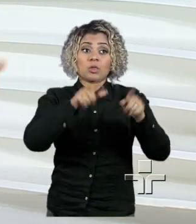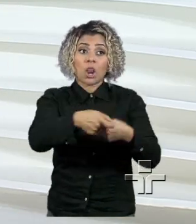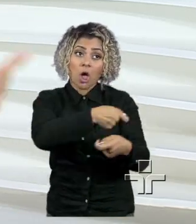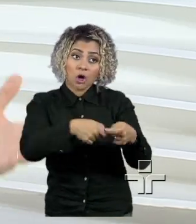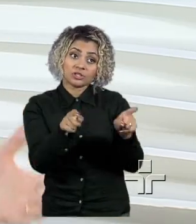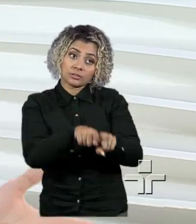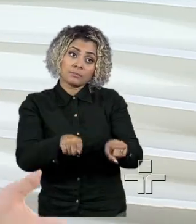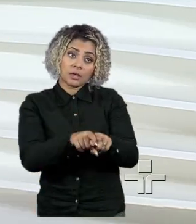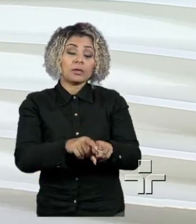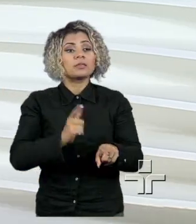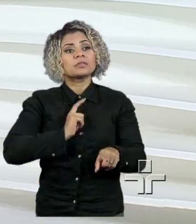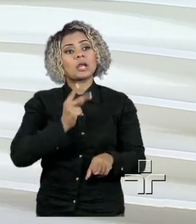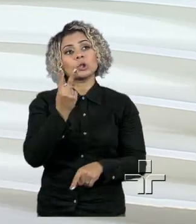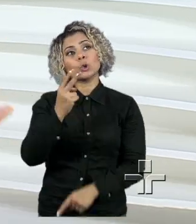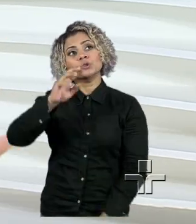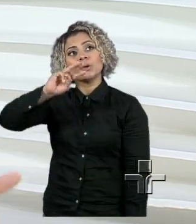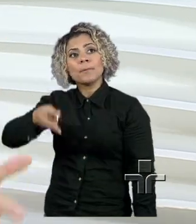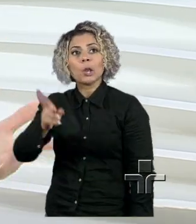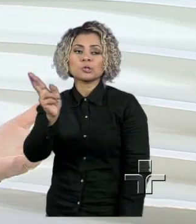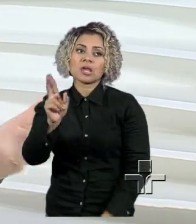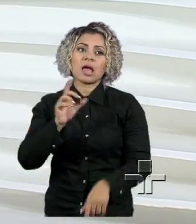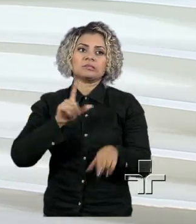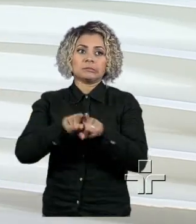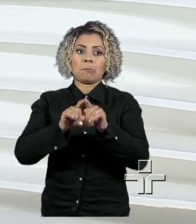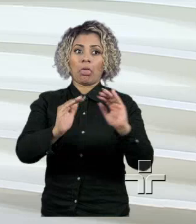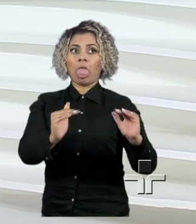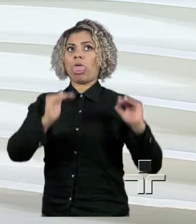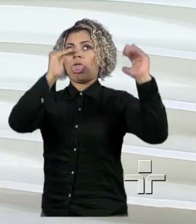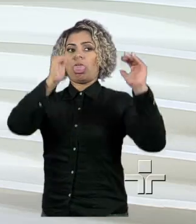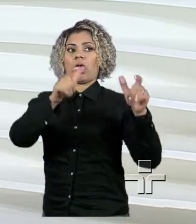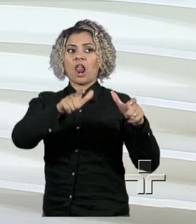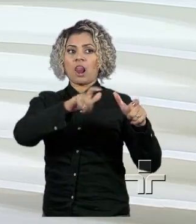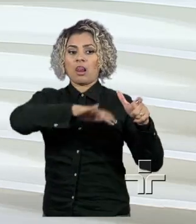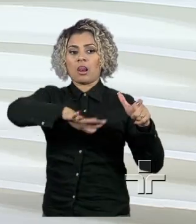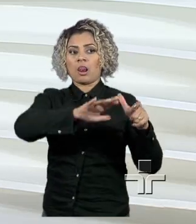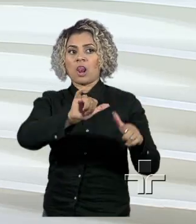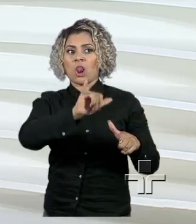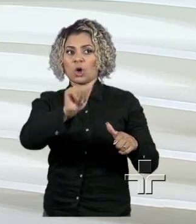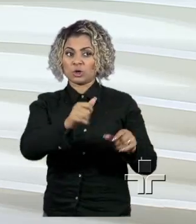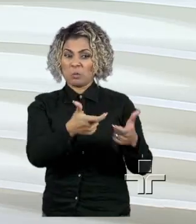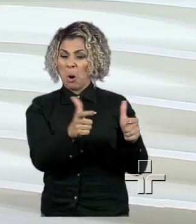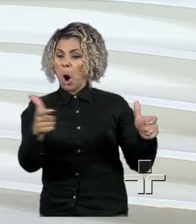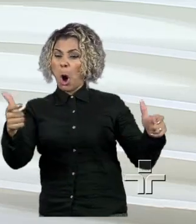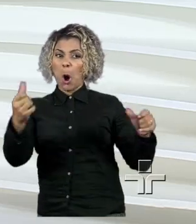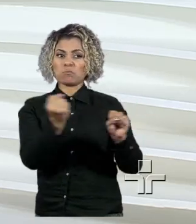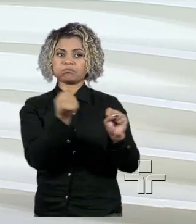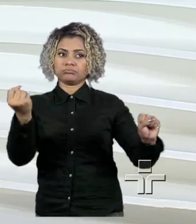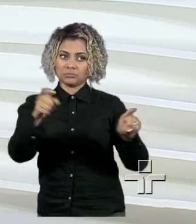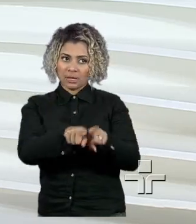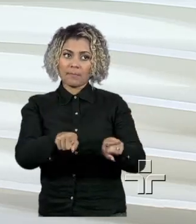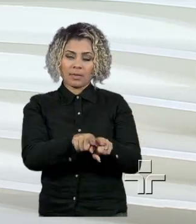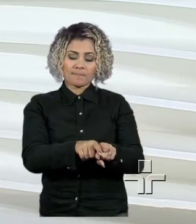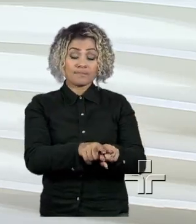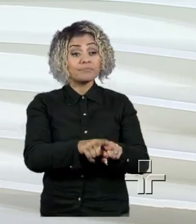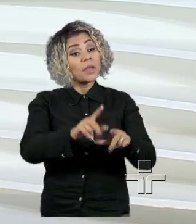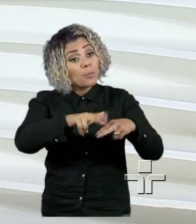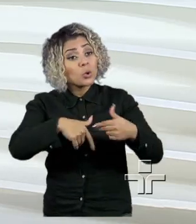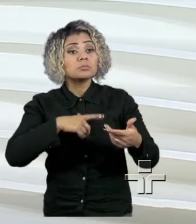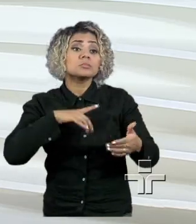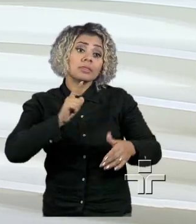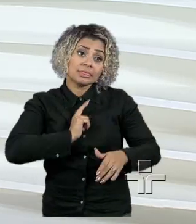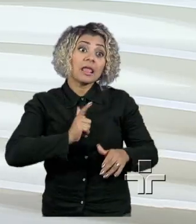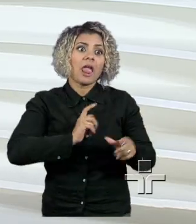stores, que são 2 milhões de reais, mas essa nós temos feito devido ao investimento, nós estamos fazendo por nossa conta. Então, tem uma grande